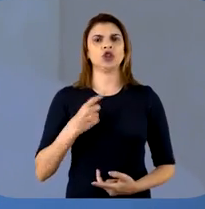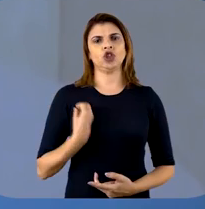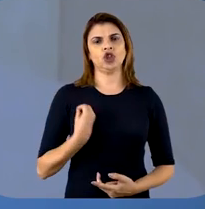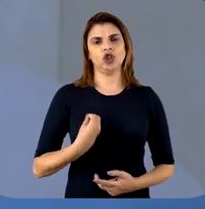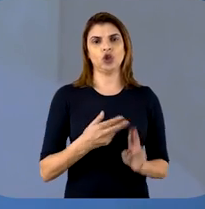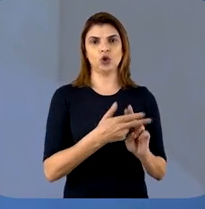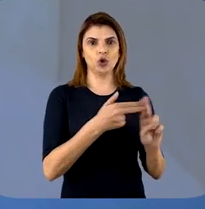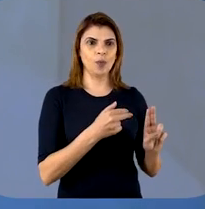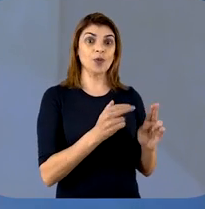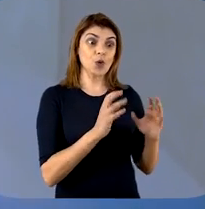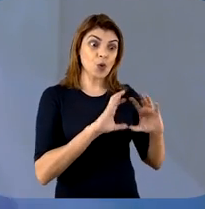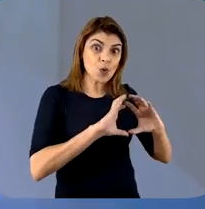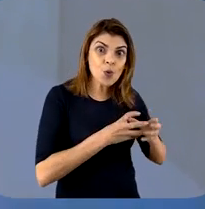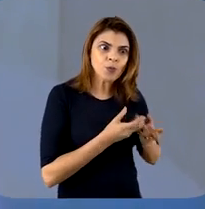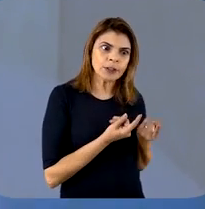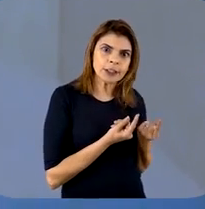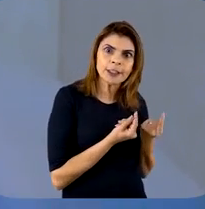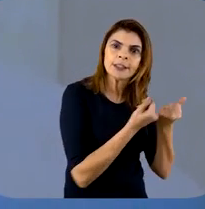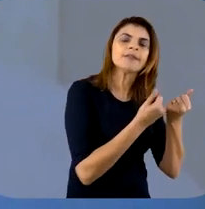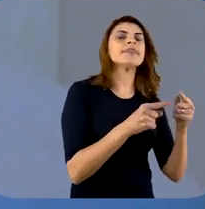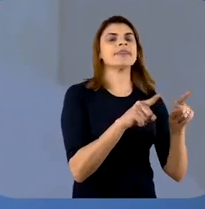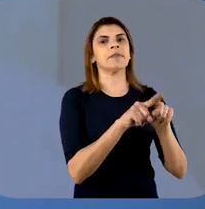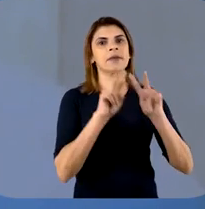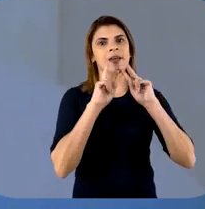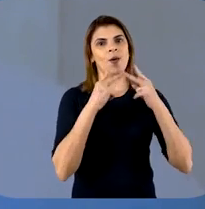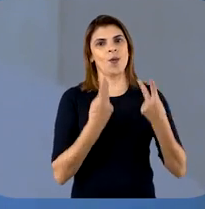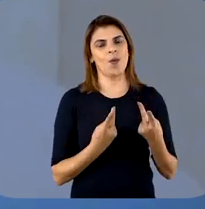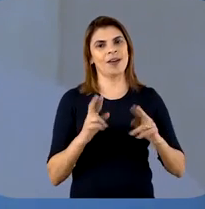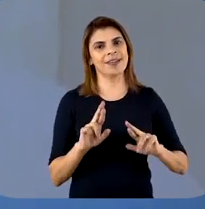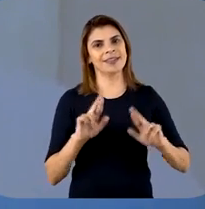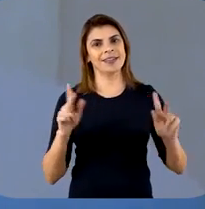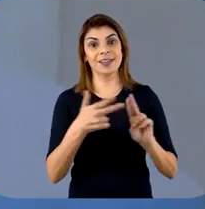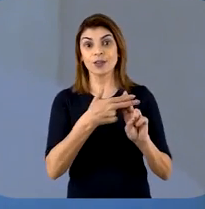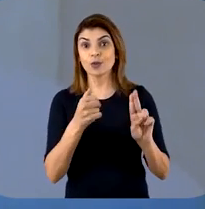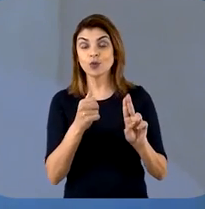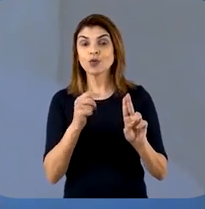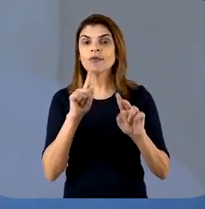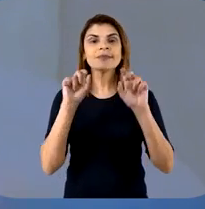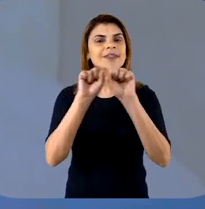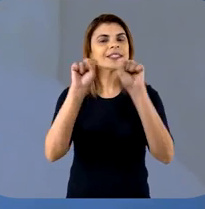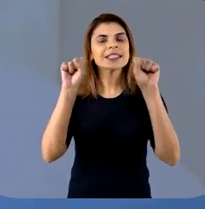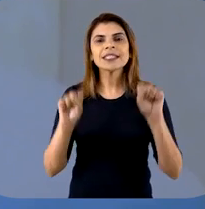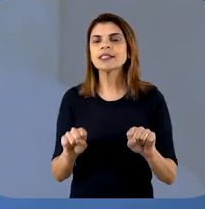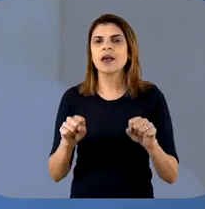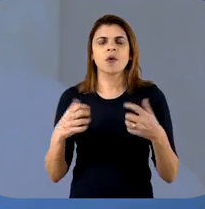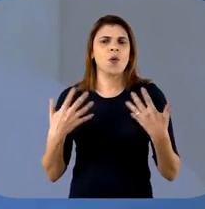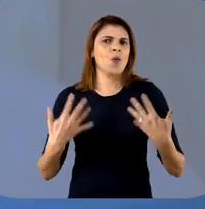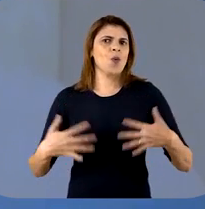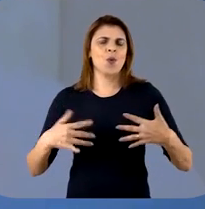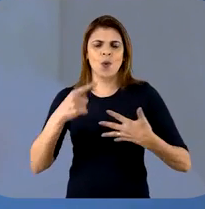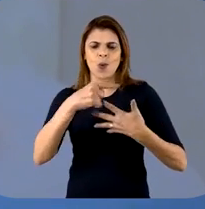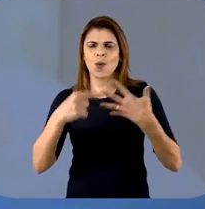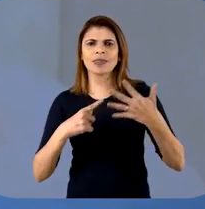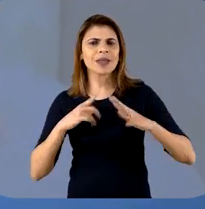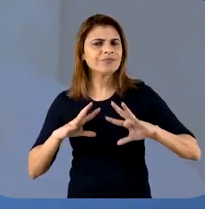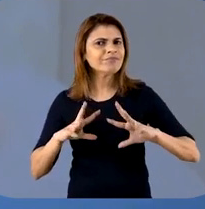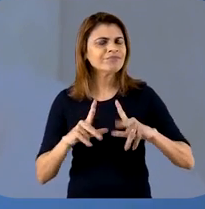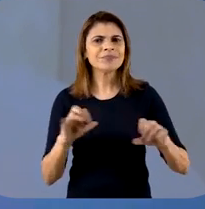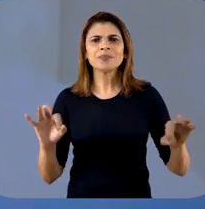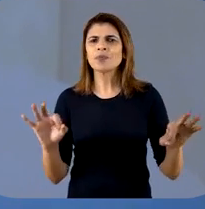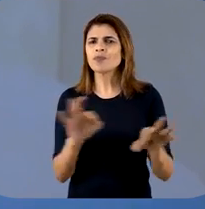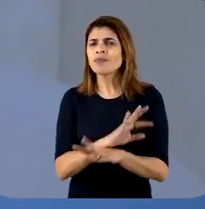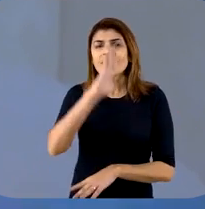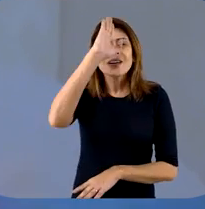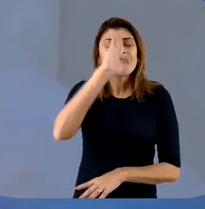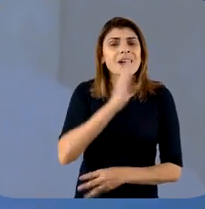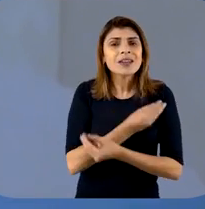também reconheceu. Eu acho que esse é um diferencial. O SUS é um sistema robusto, ele é um sistema